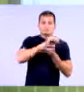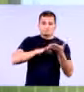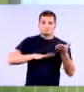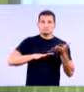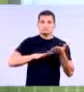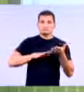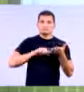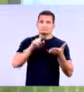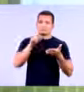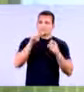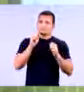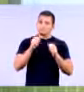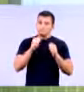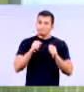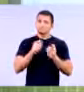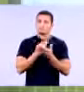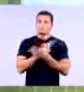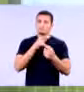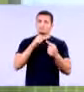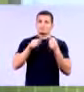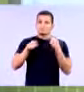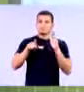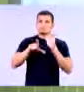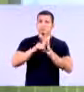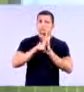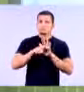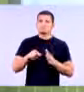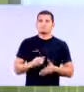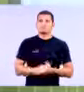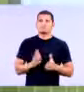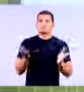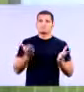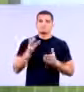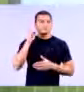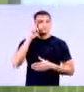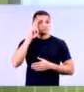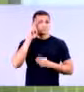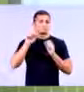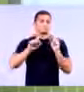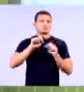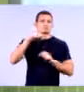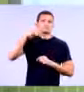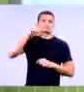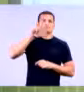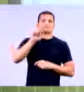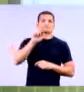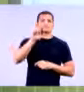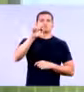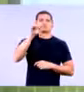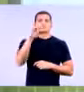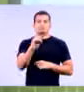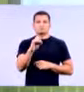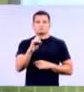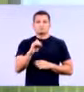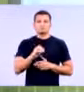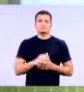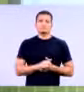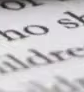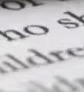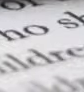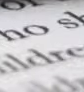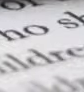material, você estará cometendo o crime de plágio. Vamos relembrar um pouquinho sobre o que é o plágio, qual é a estrutura, o que nós devemos